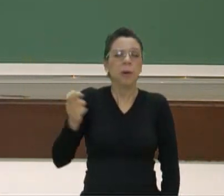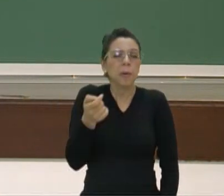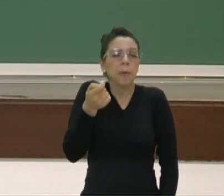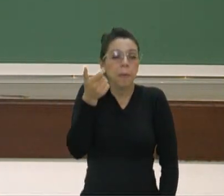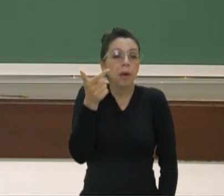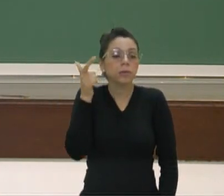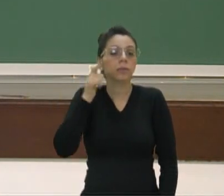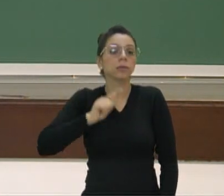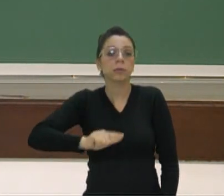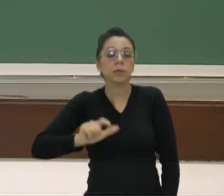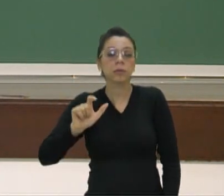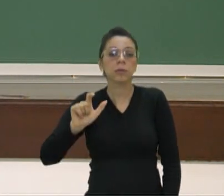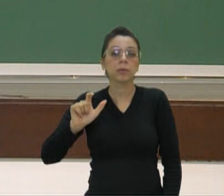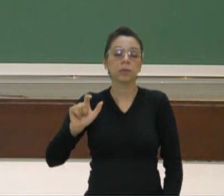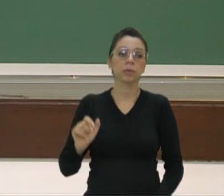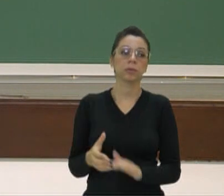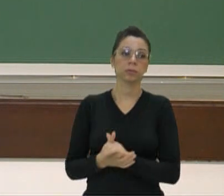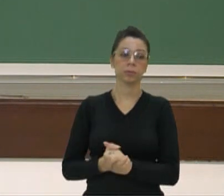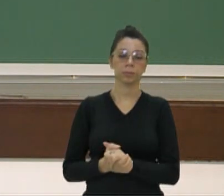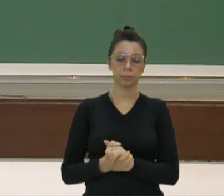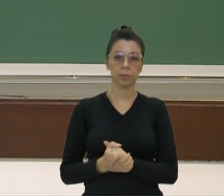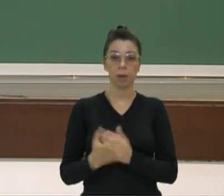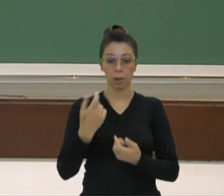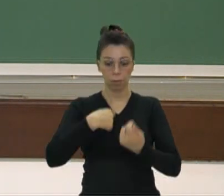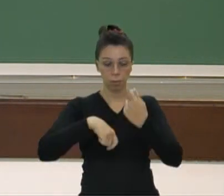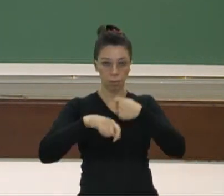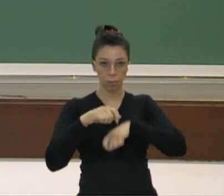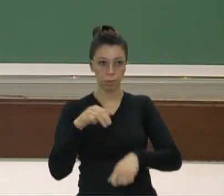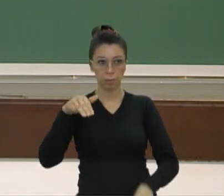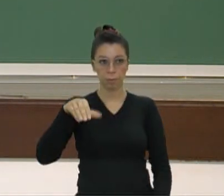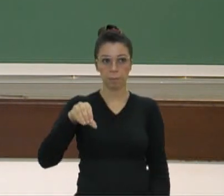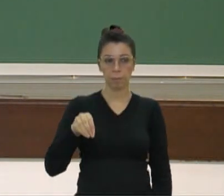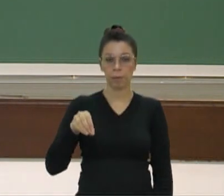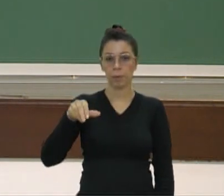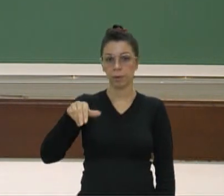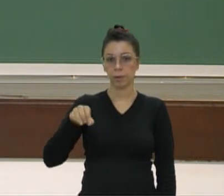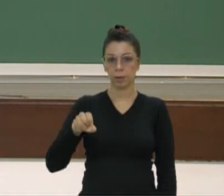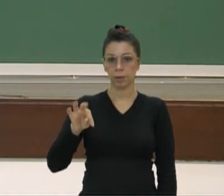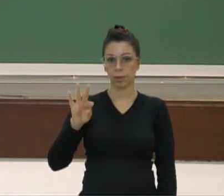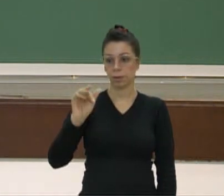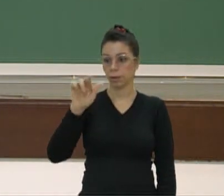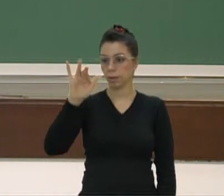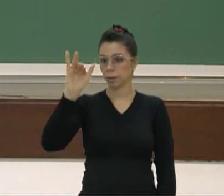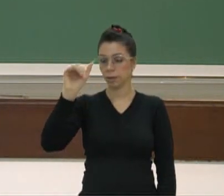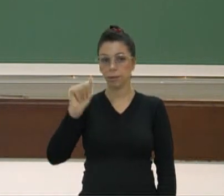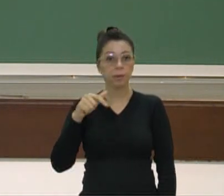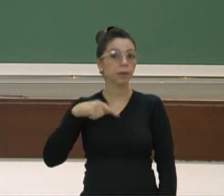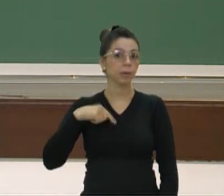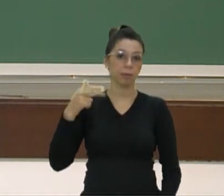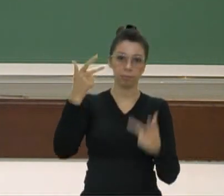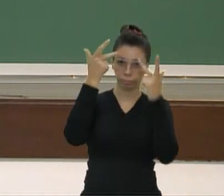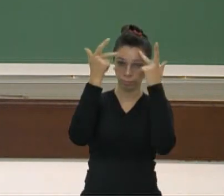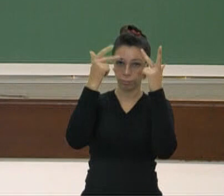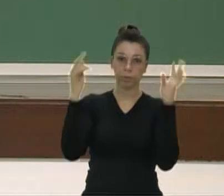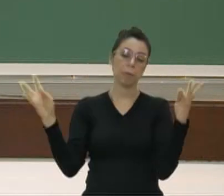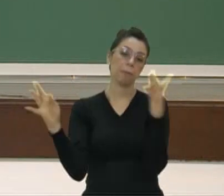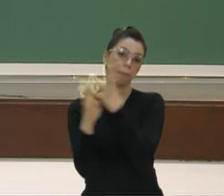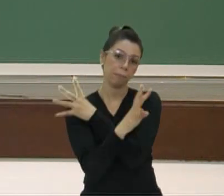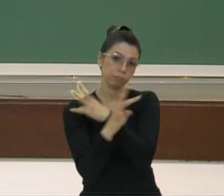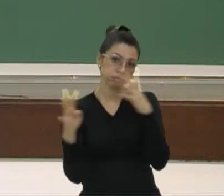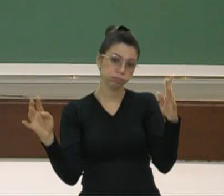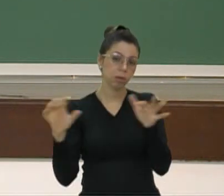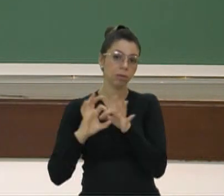conseguiu, foi a União Econômica e Monetária. Nesse é um tipo de mercado comum em que há